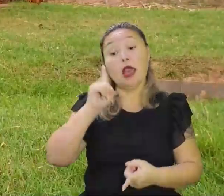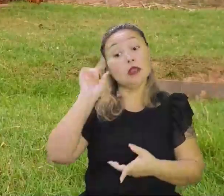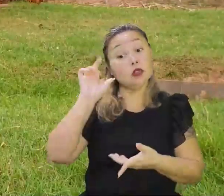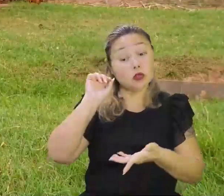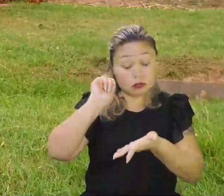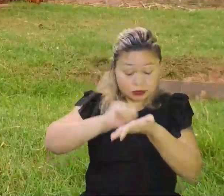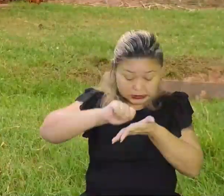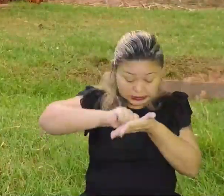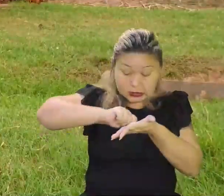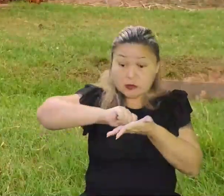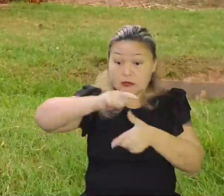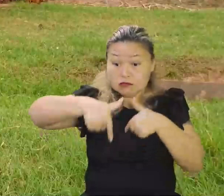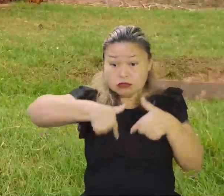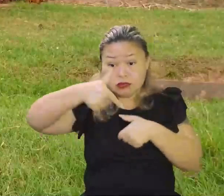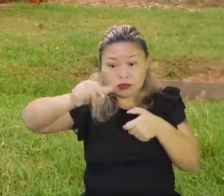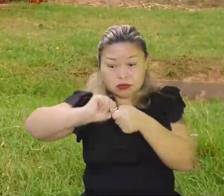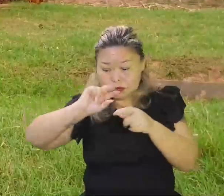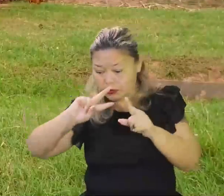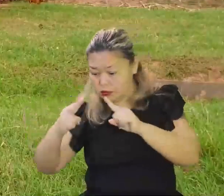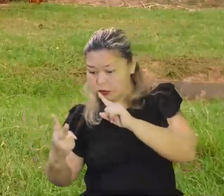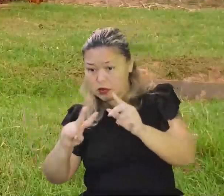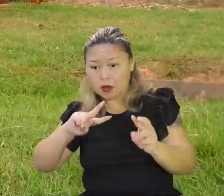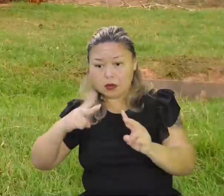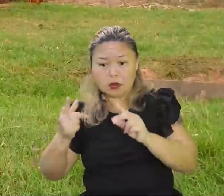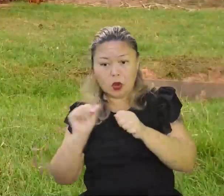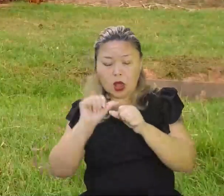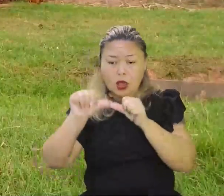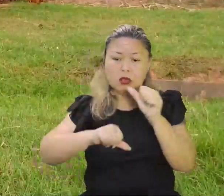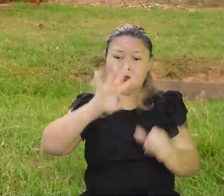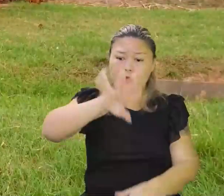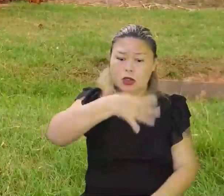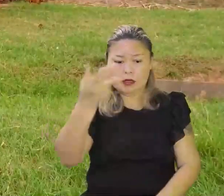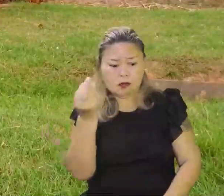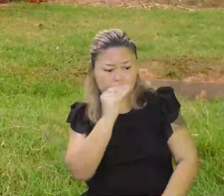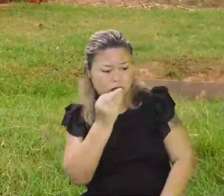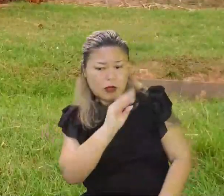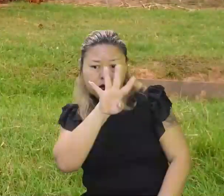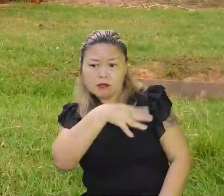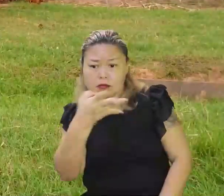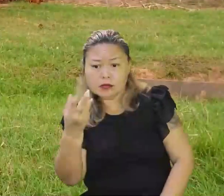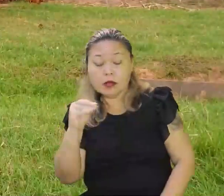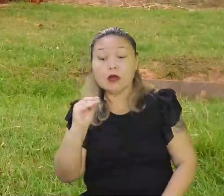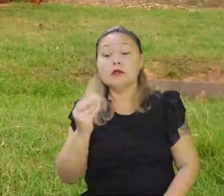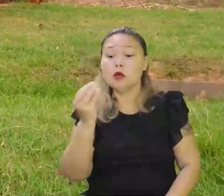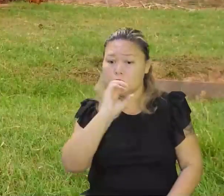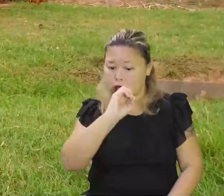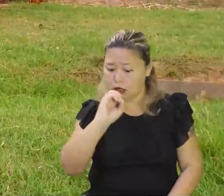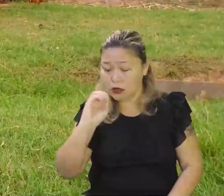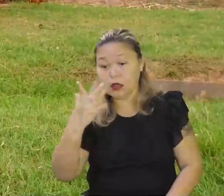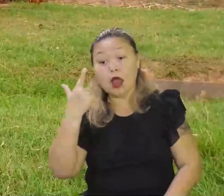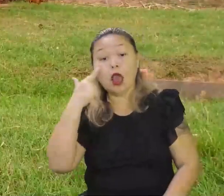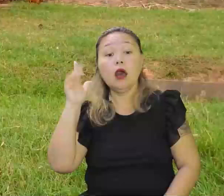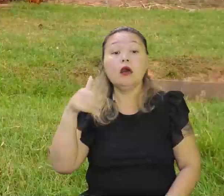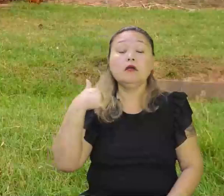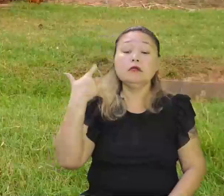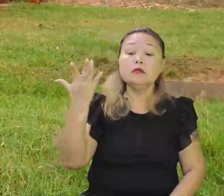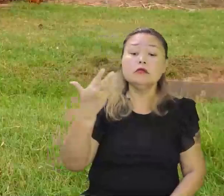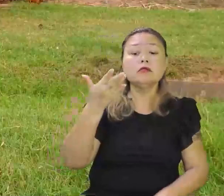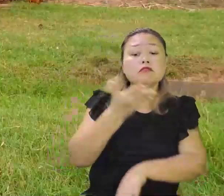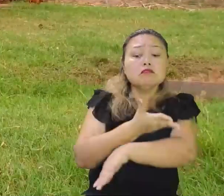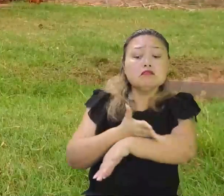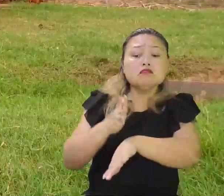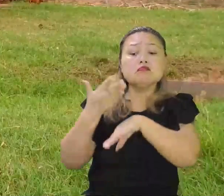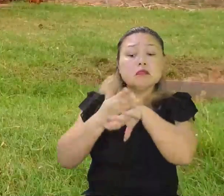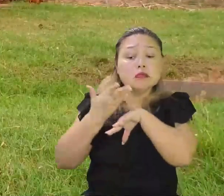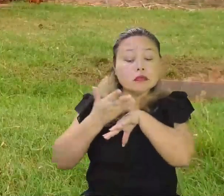trabalhoso, né? Você tem que fazer essas conversões, às vezes colocar na tabelinha e fazer essa jogada, né? E aí você vai criando esse hábito, essa prática